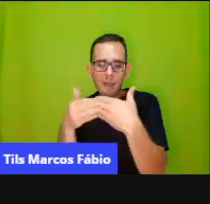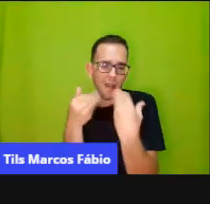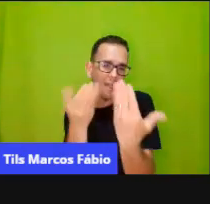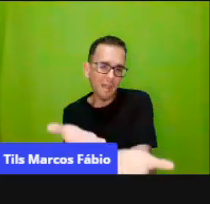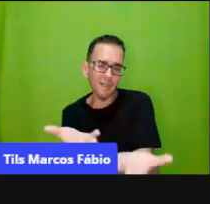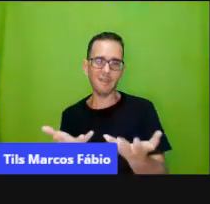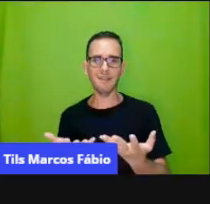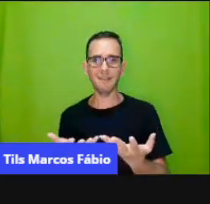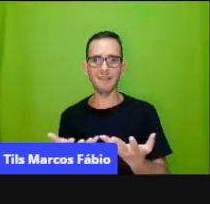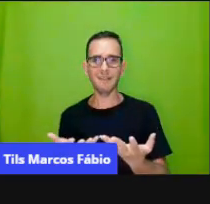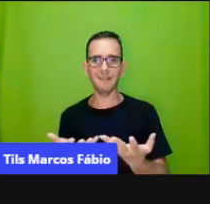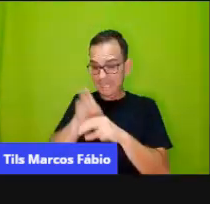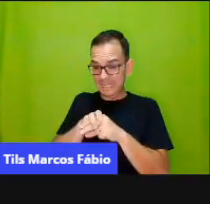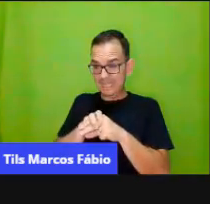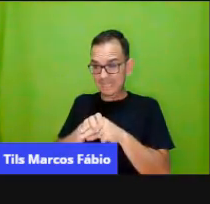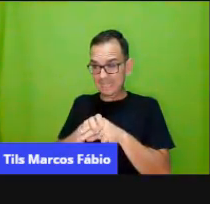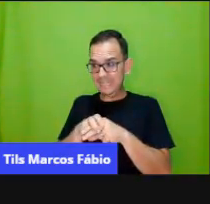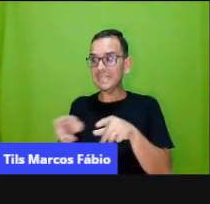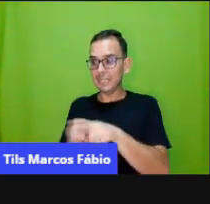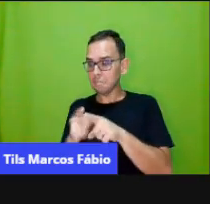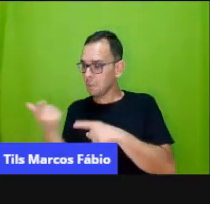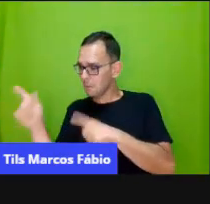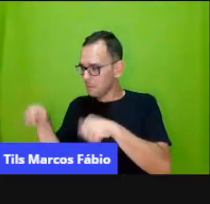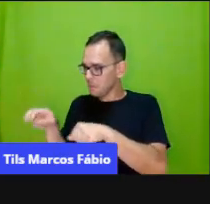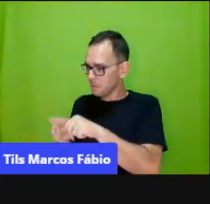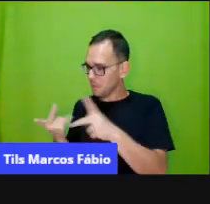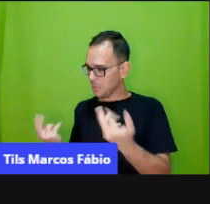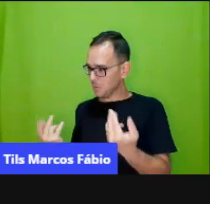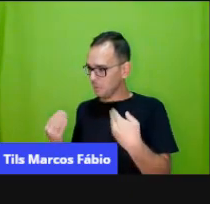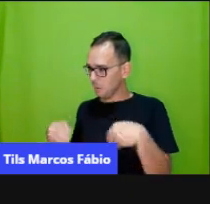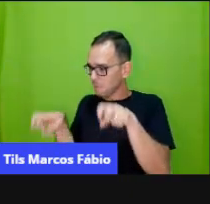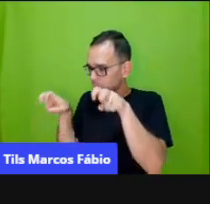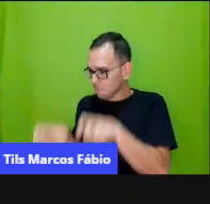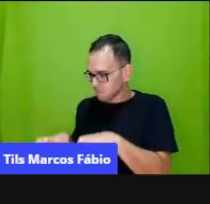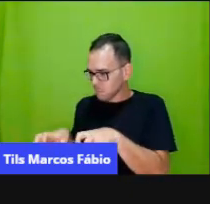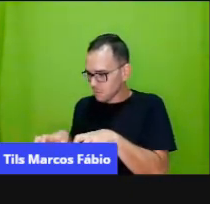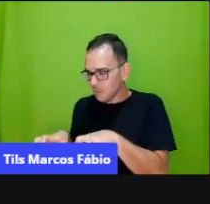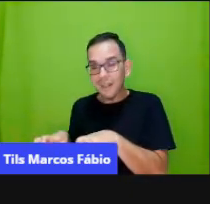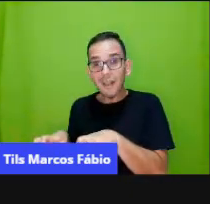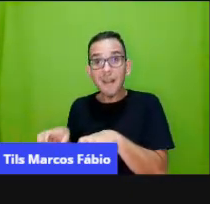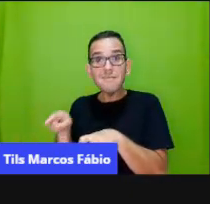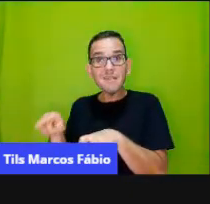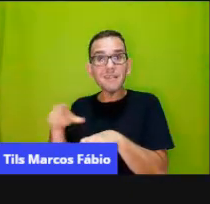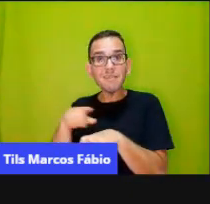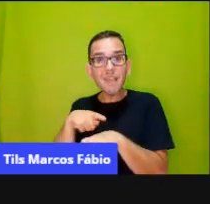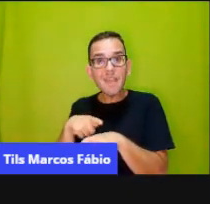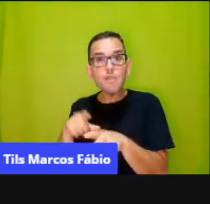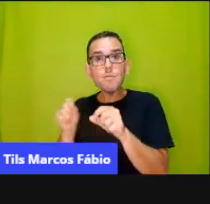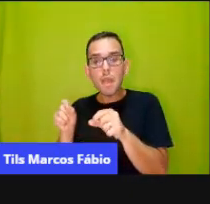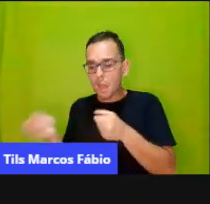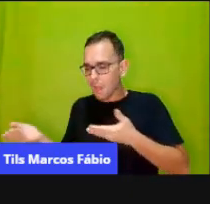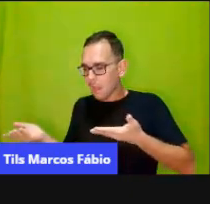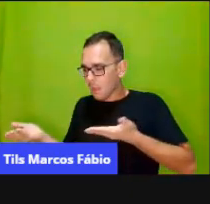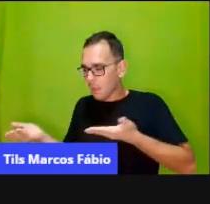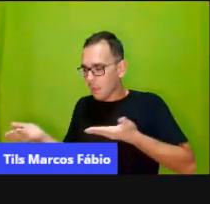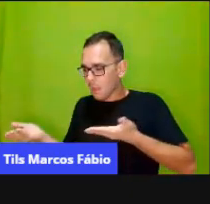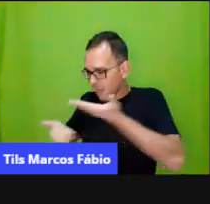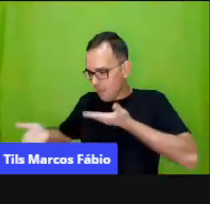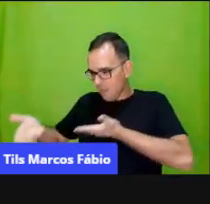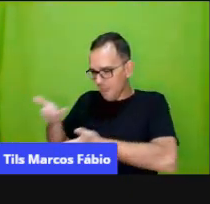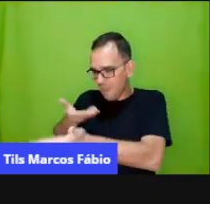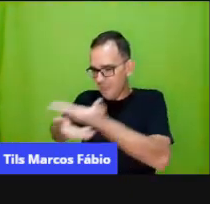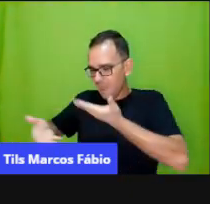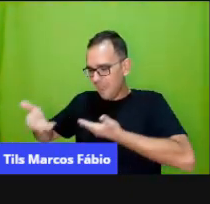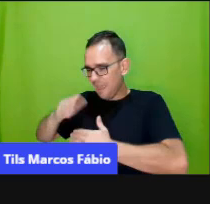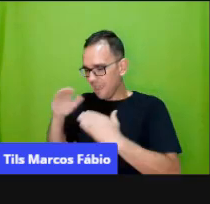ela sentando para ganhar carinho também. Né? Com isso, você tem uma relação estabelecida